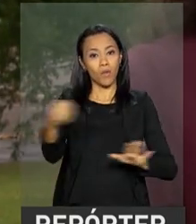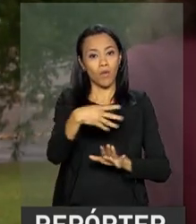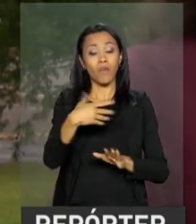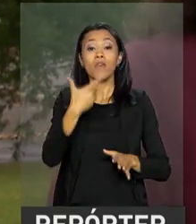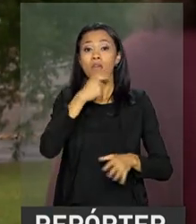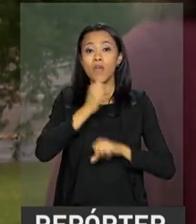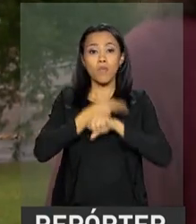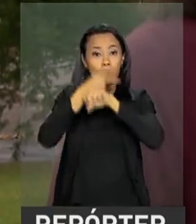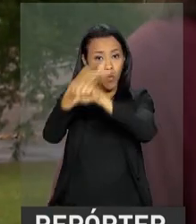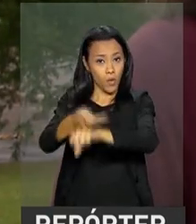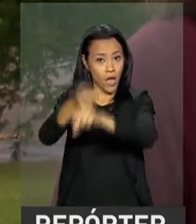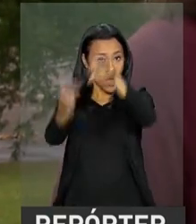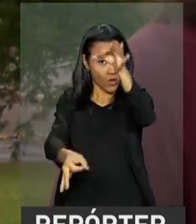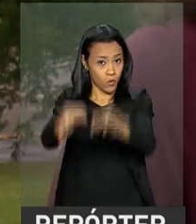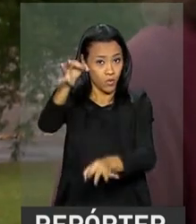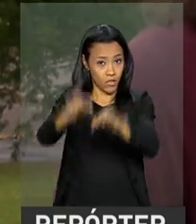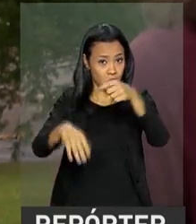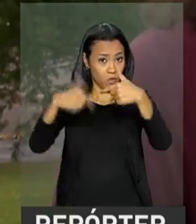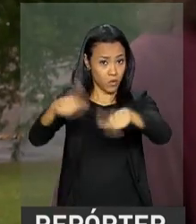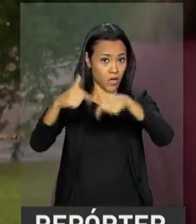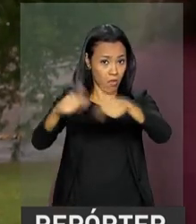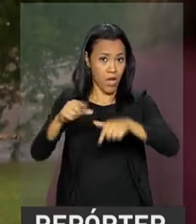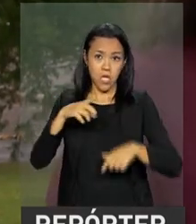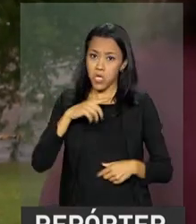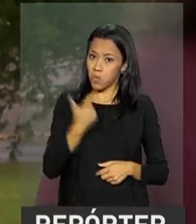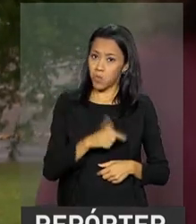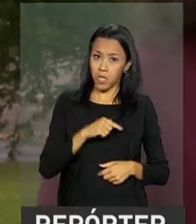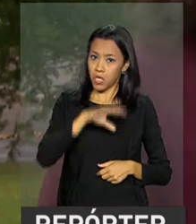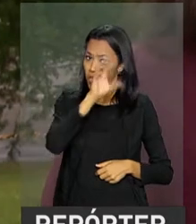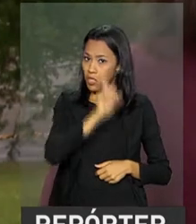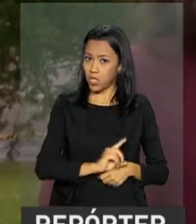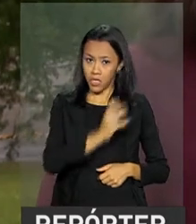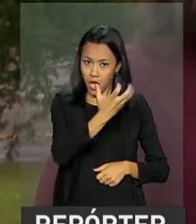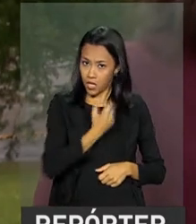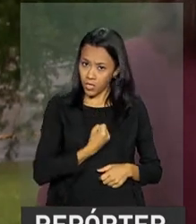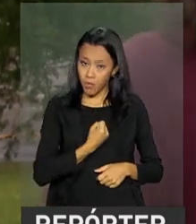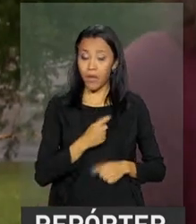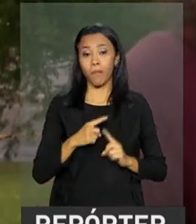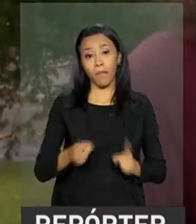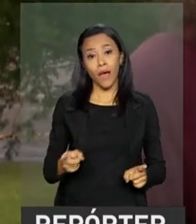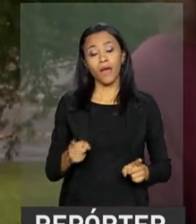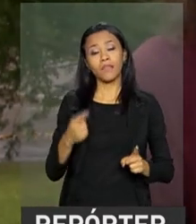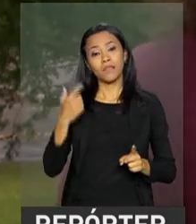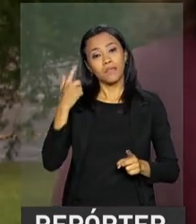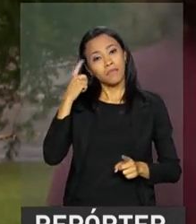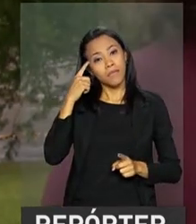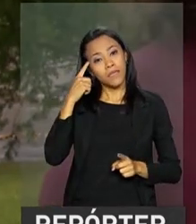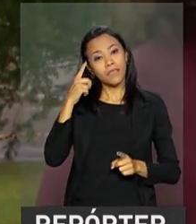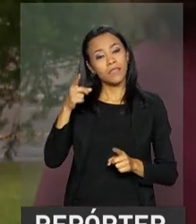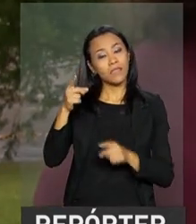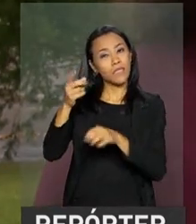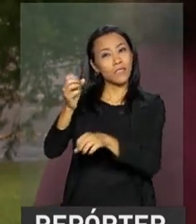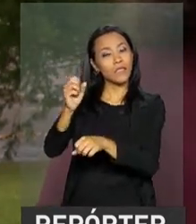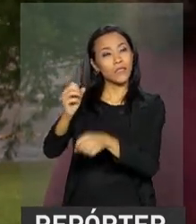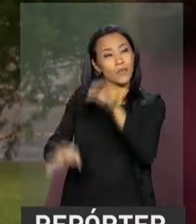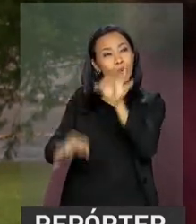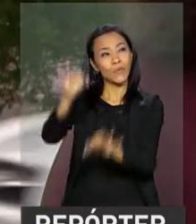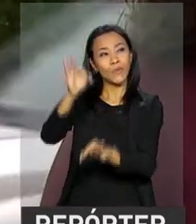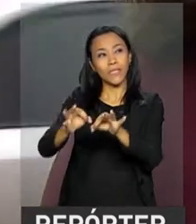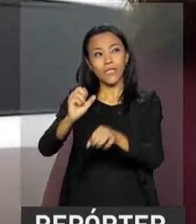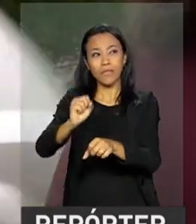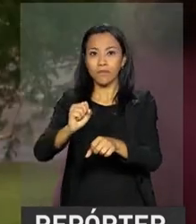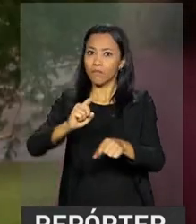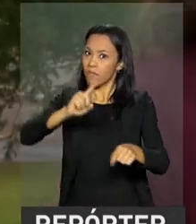do trabalho já sabendo que não têm direitos a receber mas fica contando com a generosidade do juiz pode ser